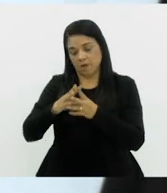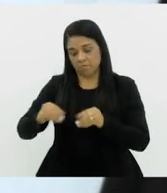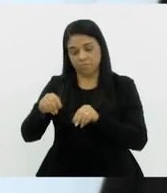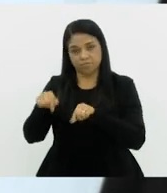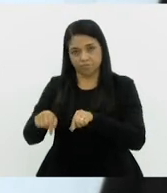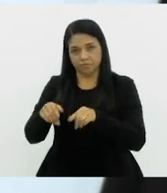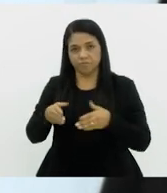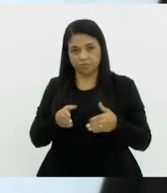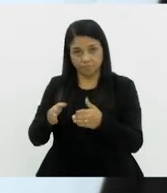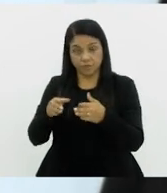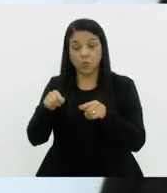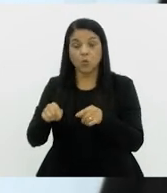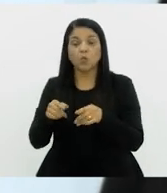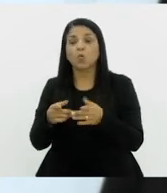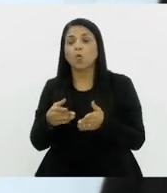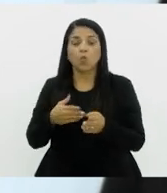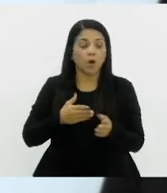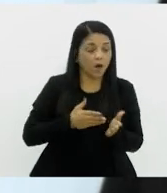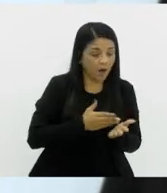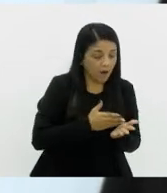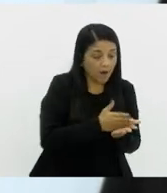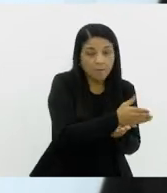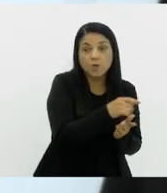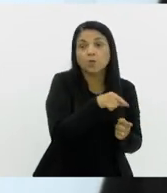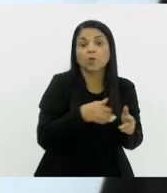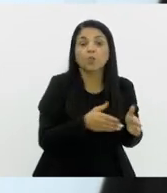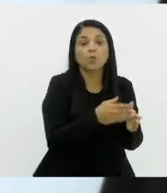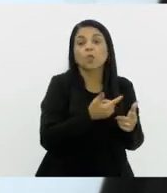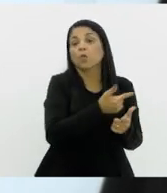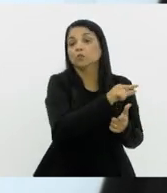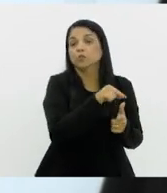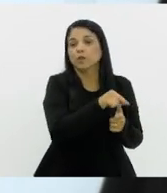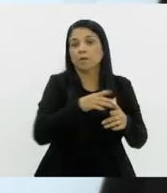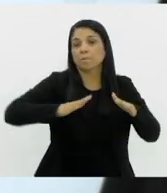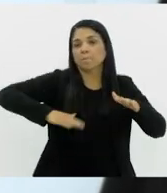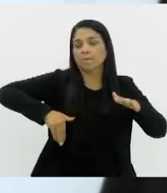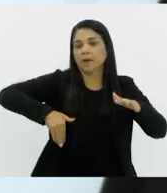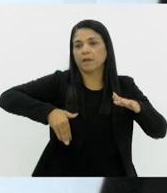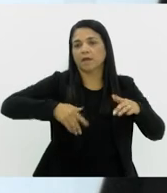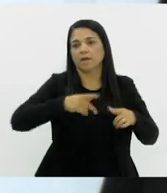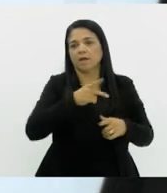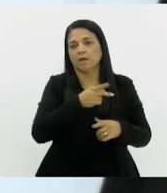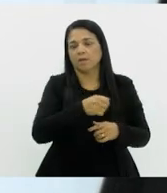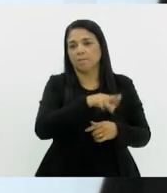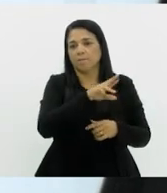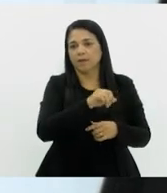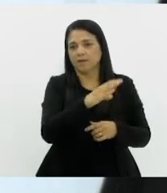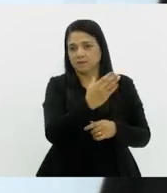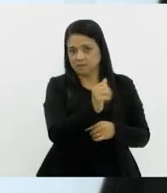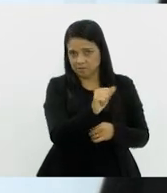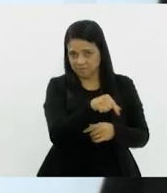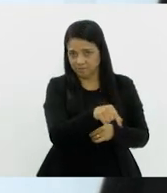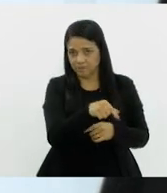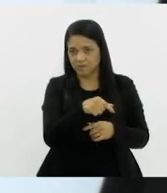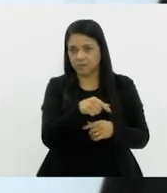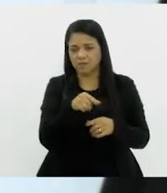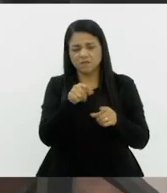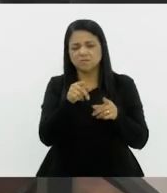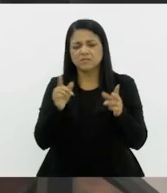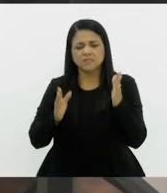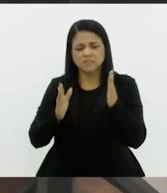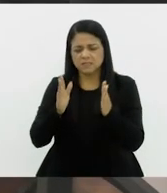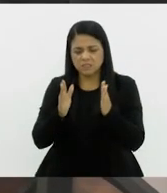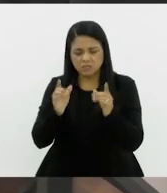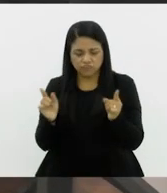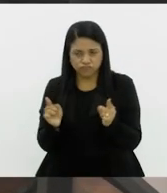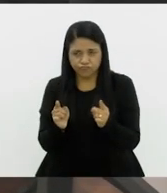aí seria por onde? E aí seria pela praia. Seria pela posição praça e posição praia. Esse trecho que você está dizendo para